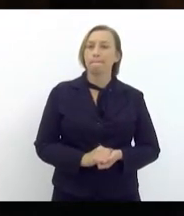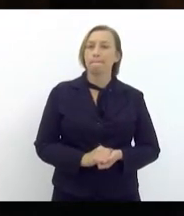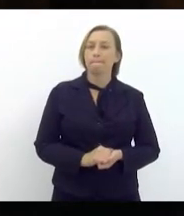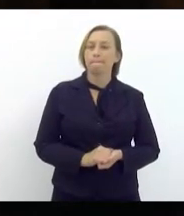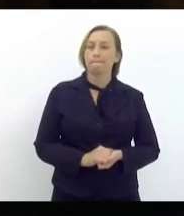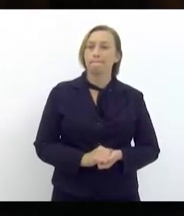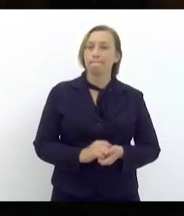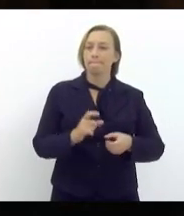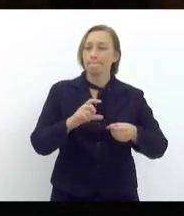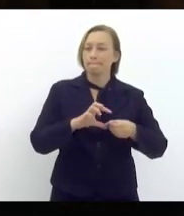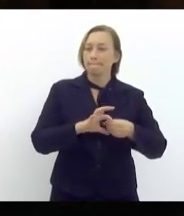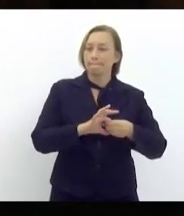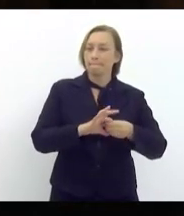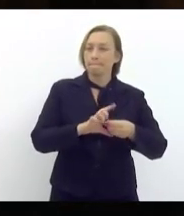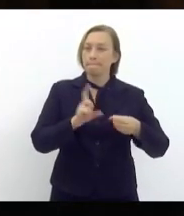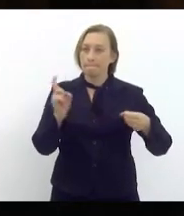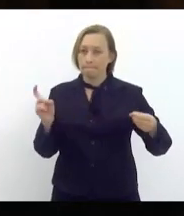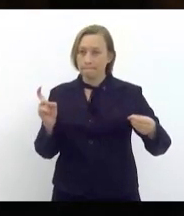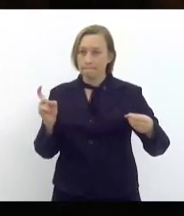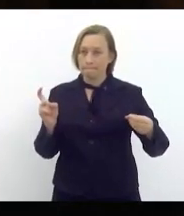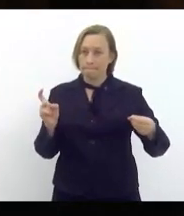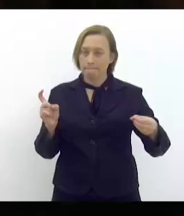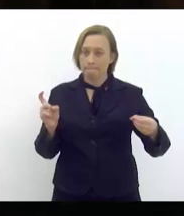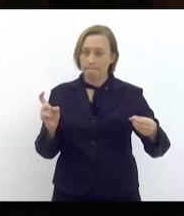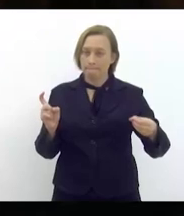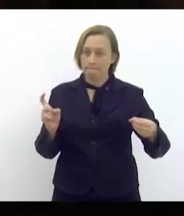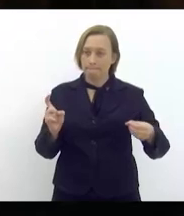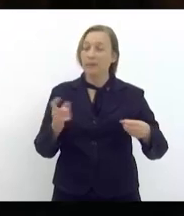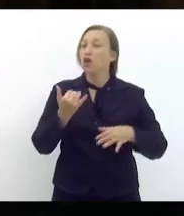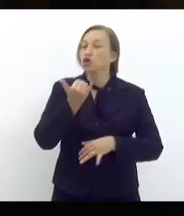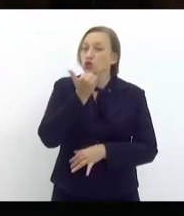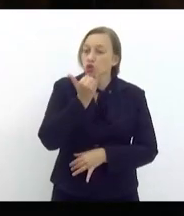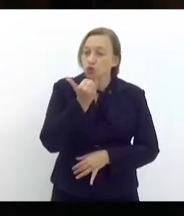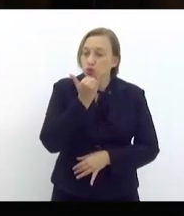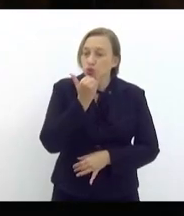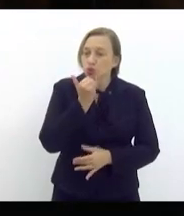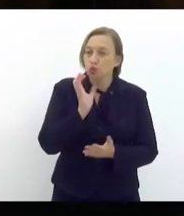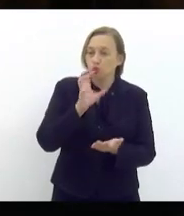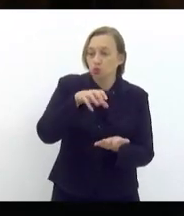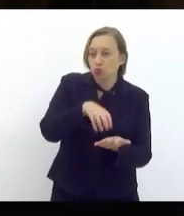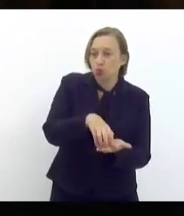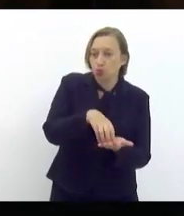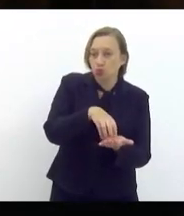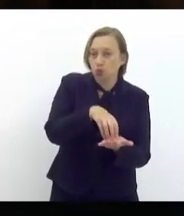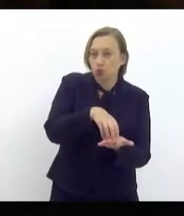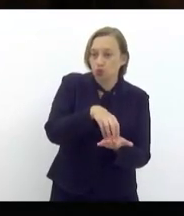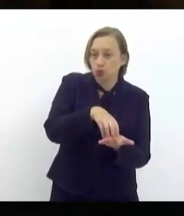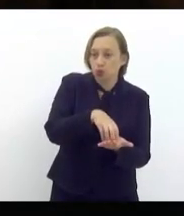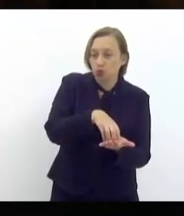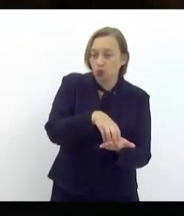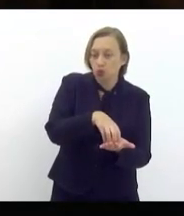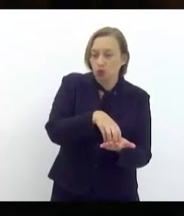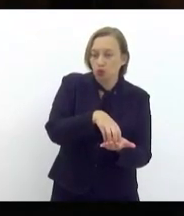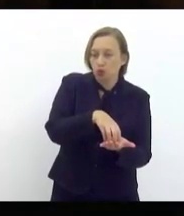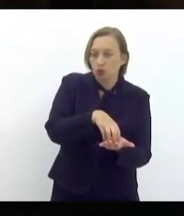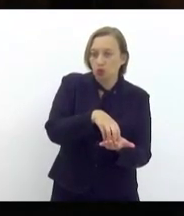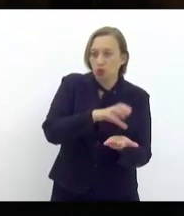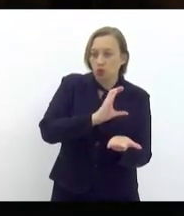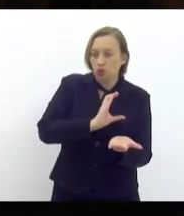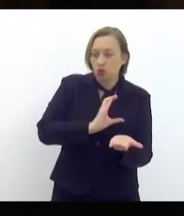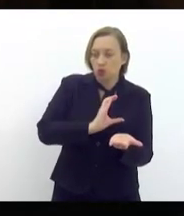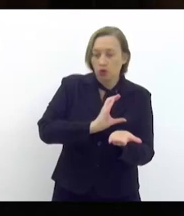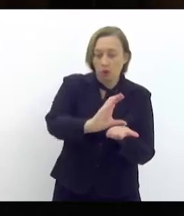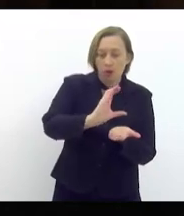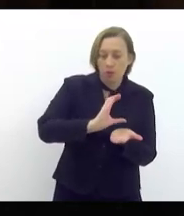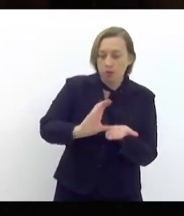a desvinculação perdão a descentralização dos recursos repassados para a fundação de amparo para a pesquisa do estado do Rio de Janeiro